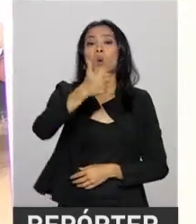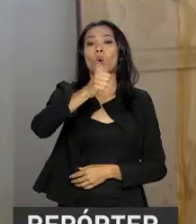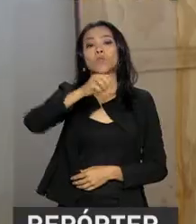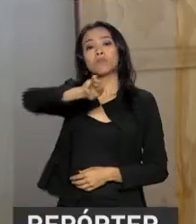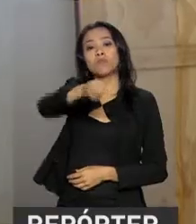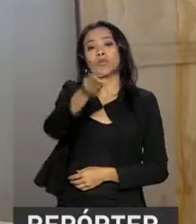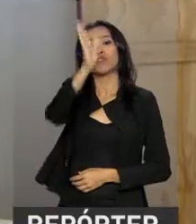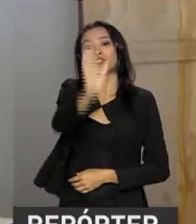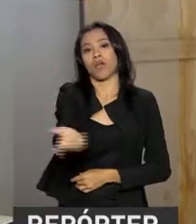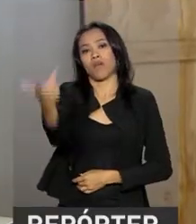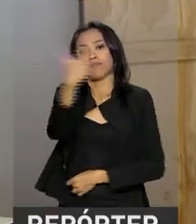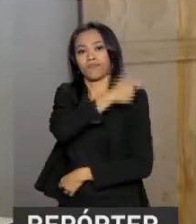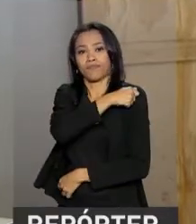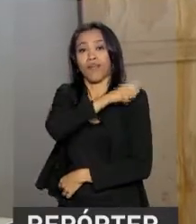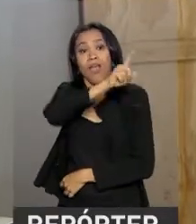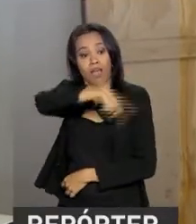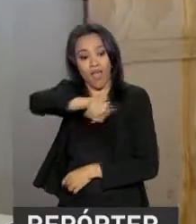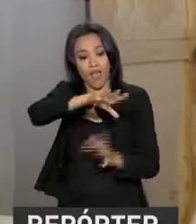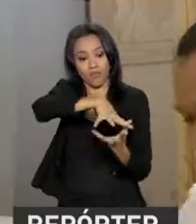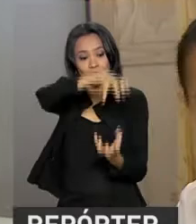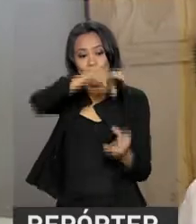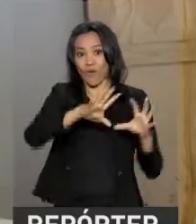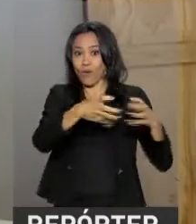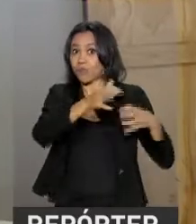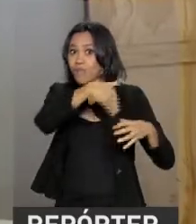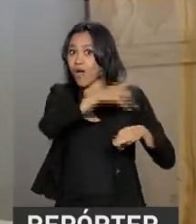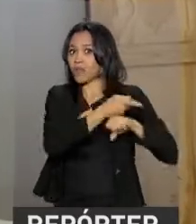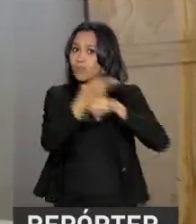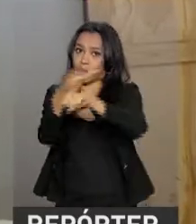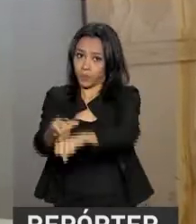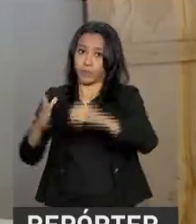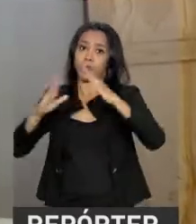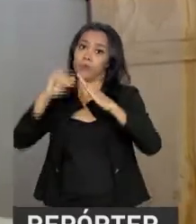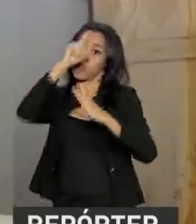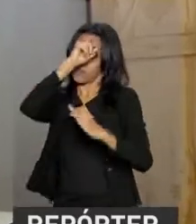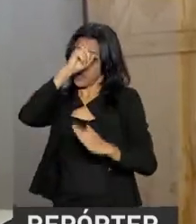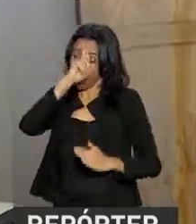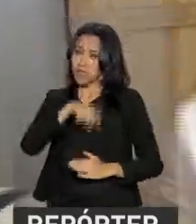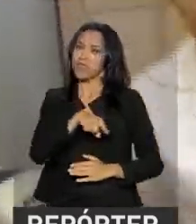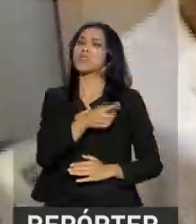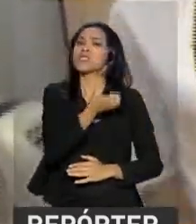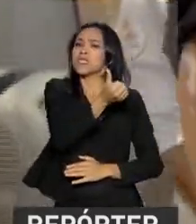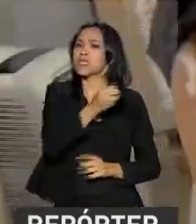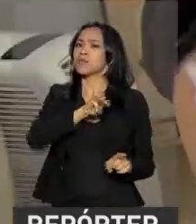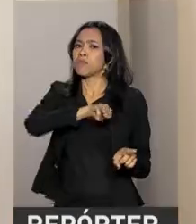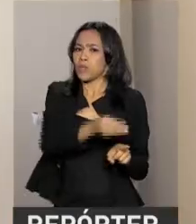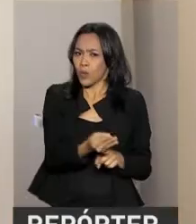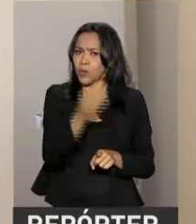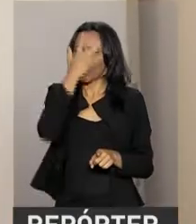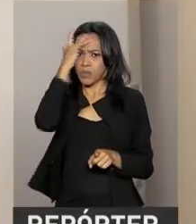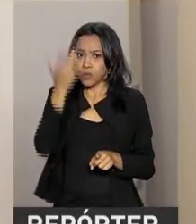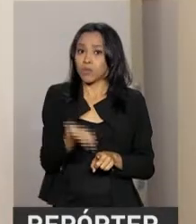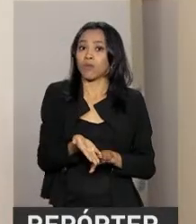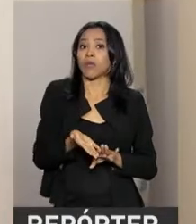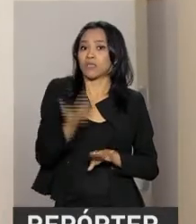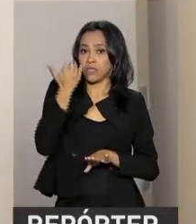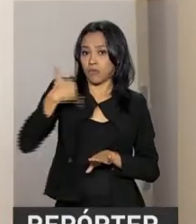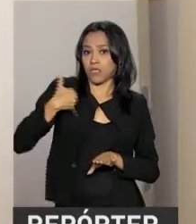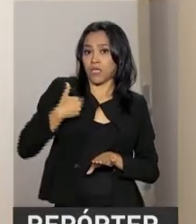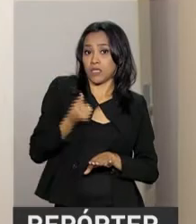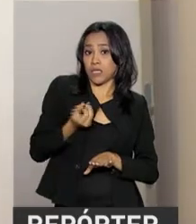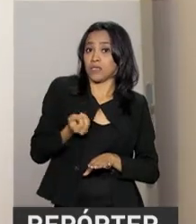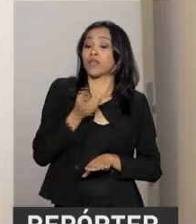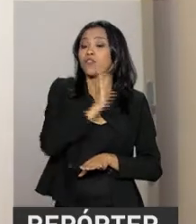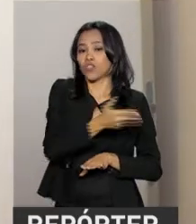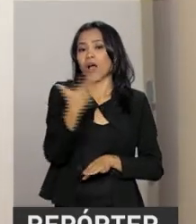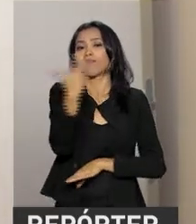e são os idosos quem mais estão procurando os postos de saúde cerca de 6 milhões de pessoas com mais de 60 anos já